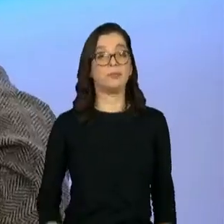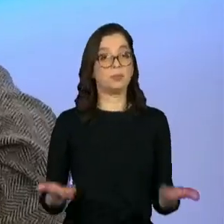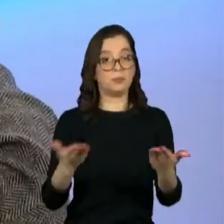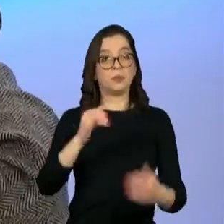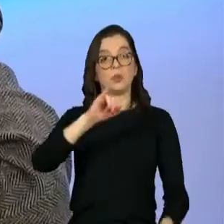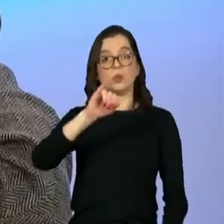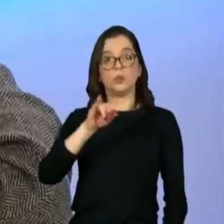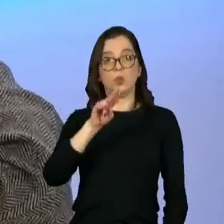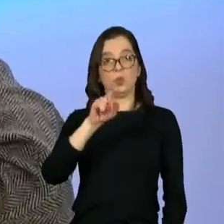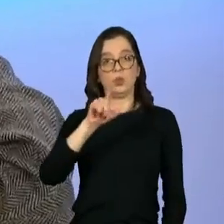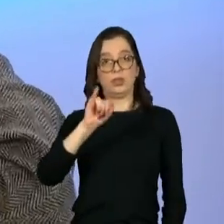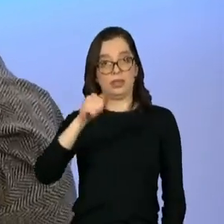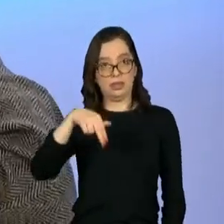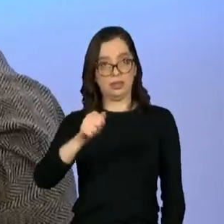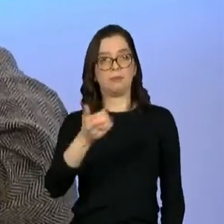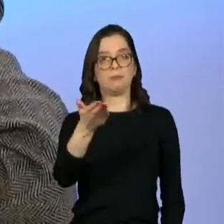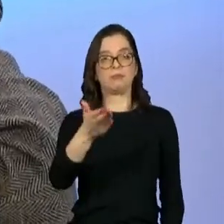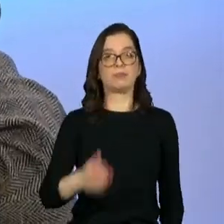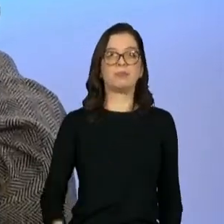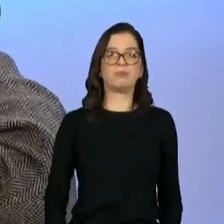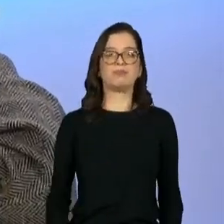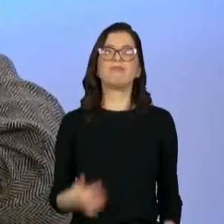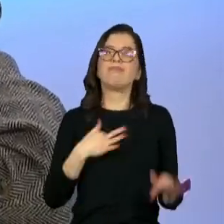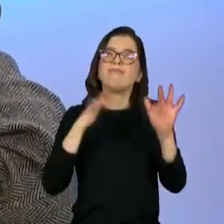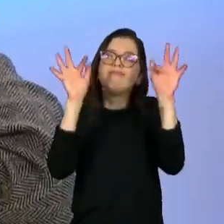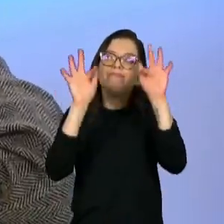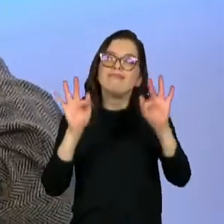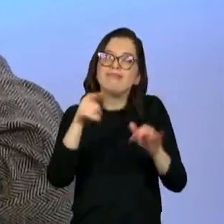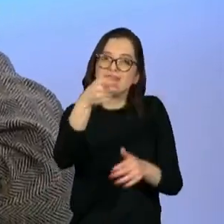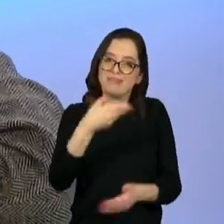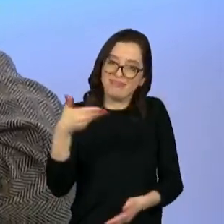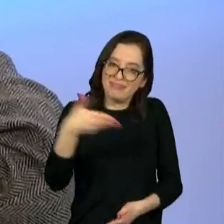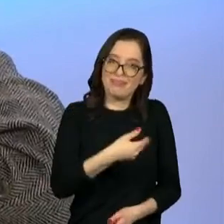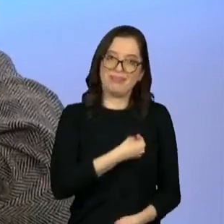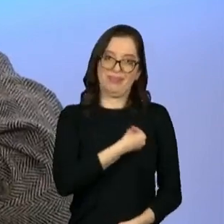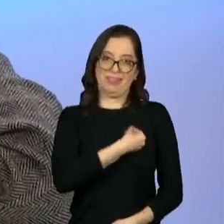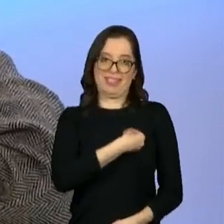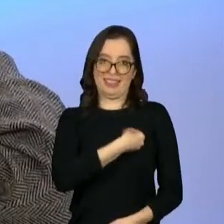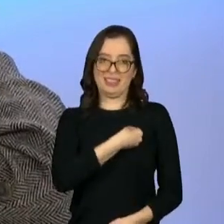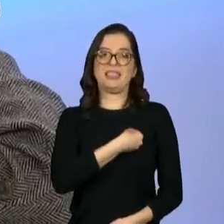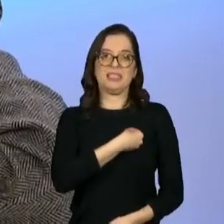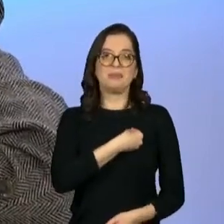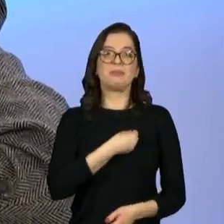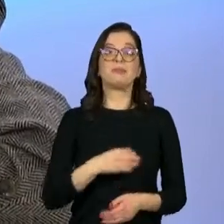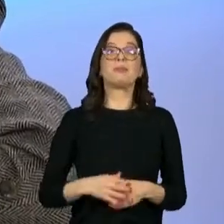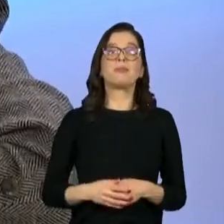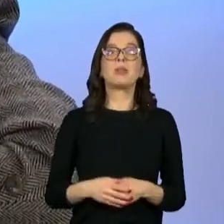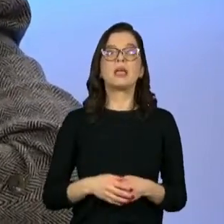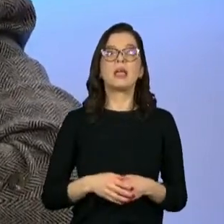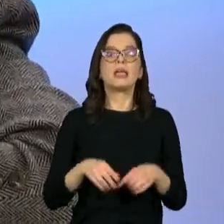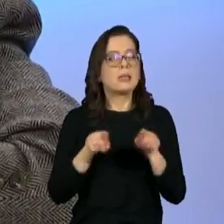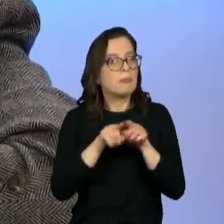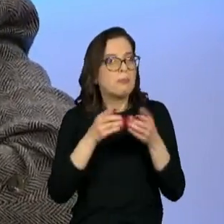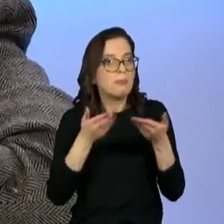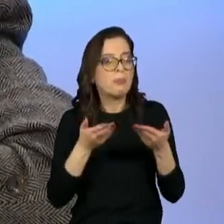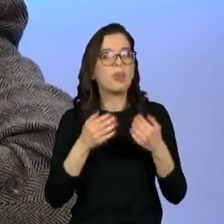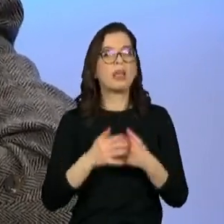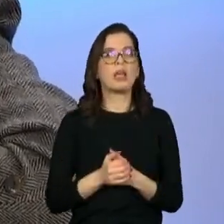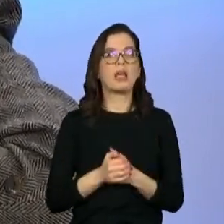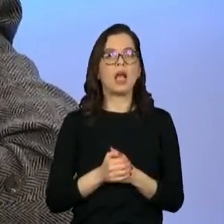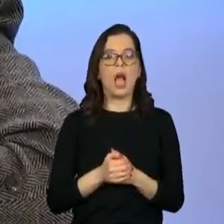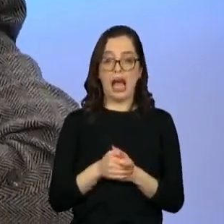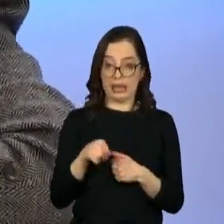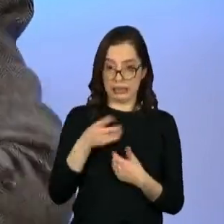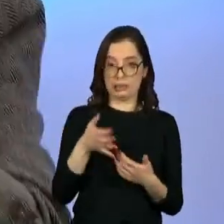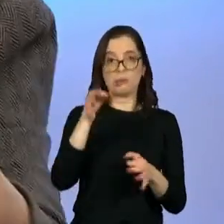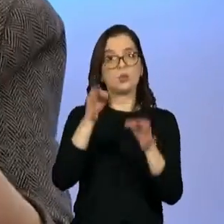Professor, muito feliz de estar aqui, um grande privilégio. Também sou, nem sei se vivo ou se eu só cito Justiça e O que o